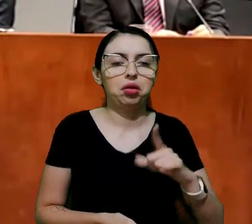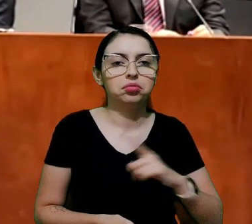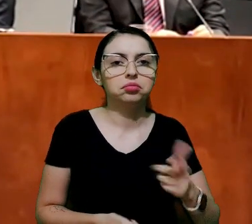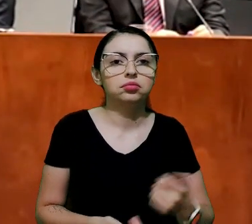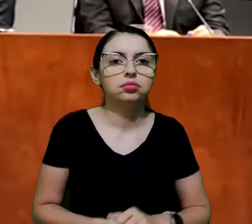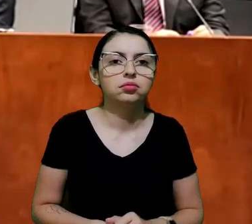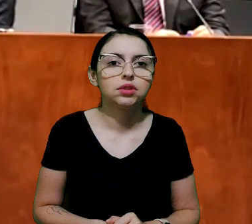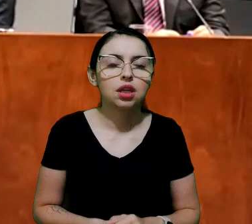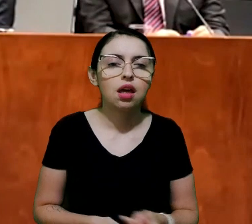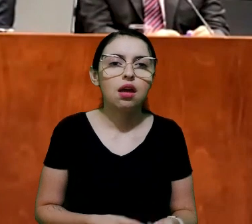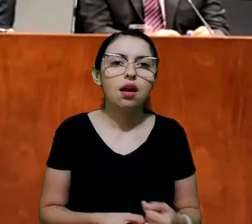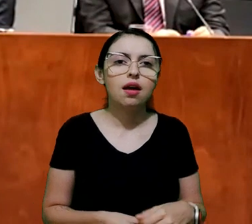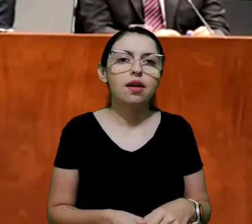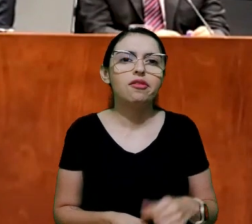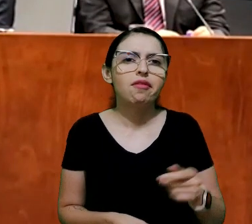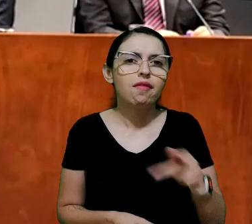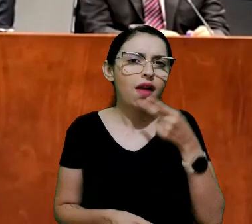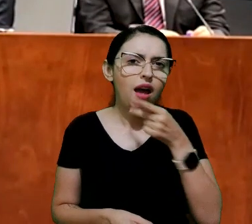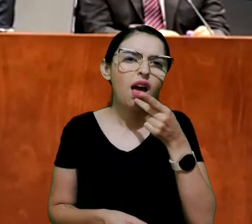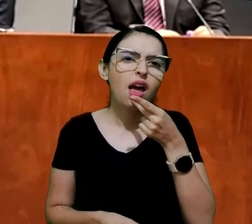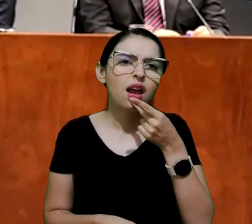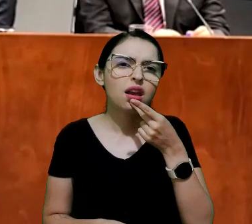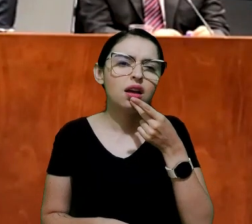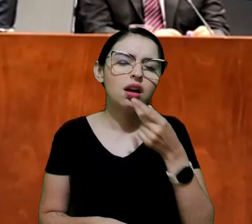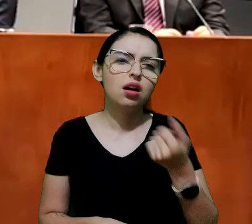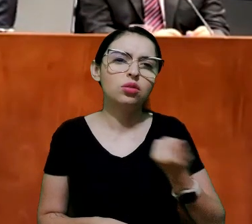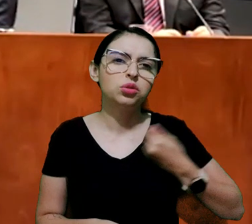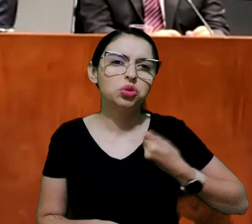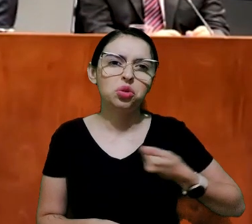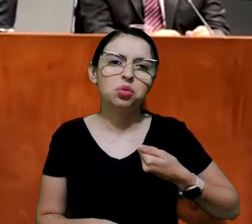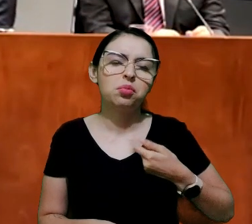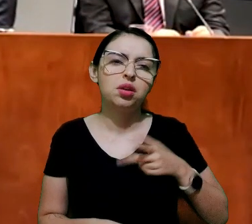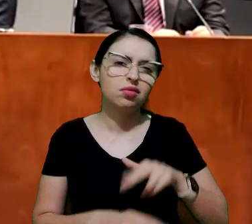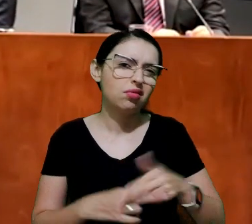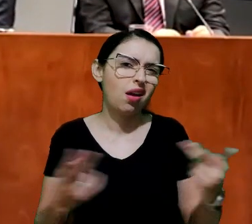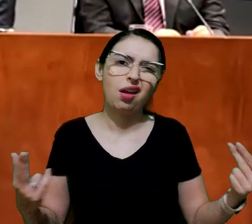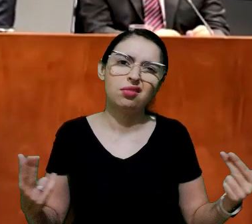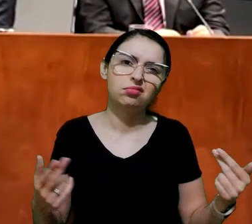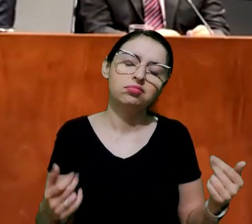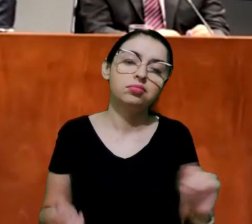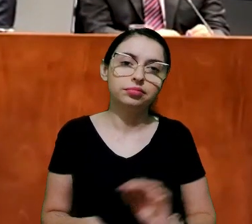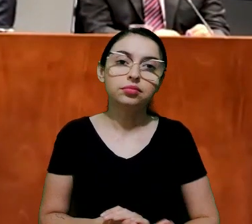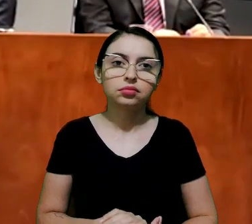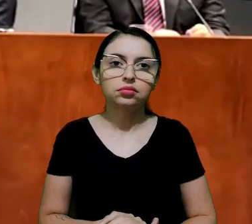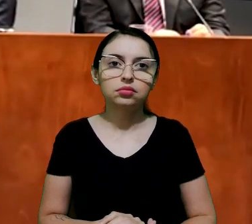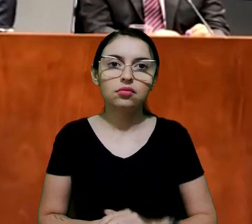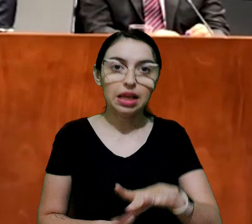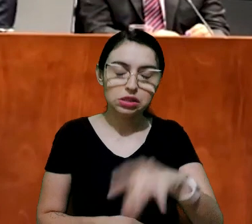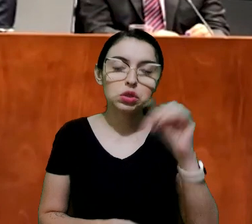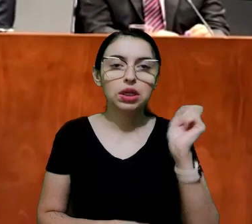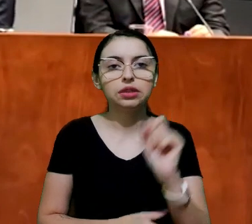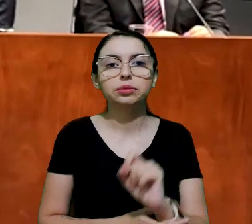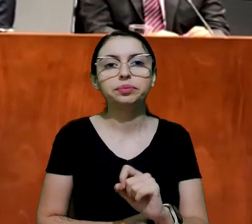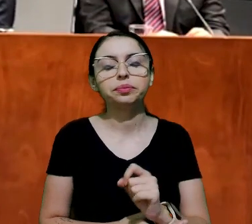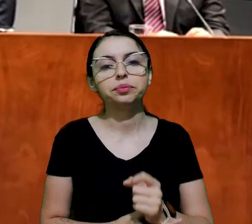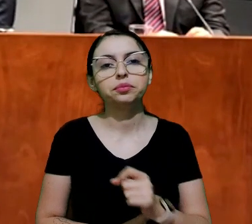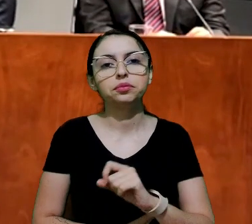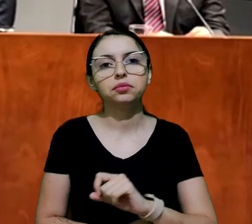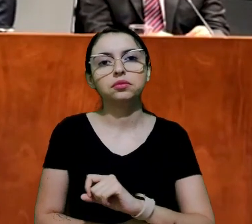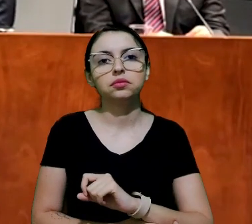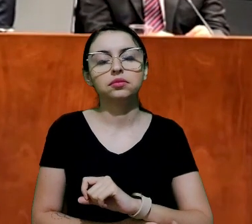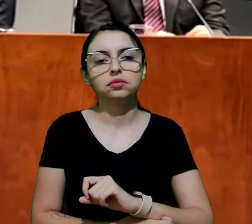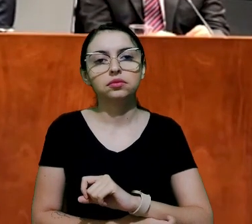porque tem números, aí a gente... Tá, aí a gente fala um número de um a tanto e a professora diz um